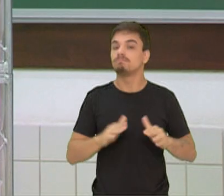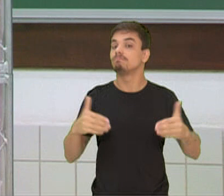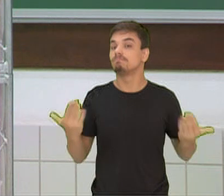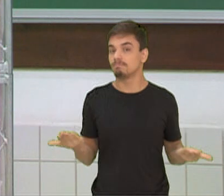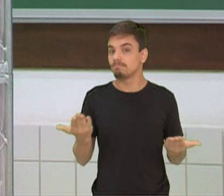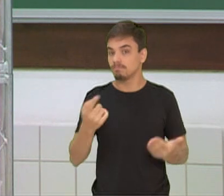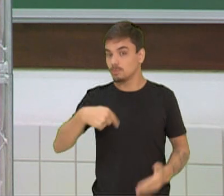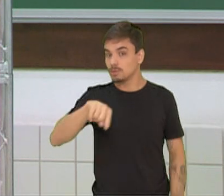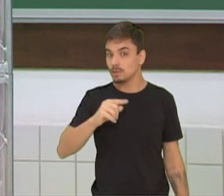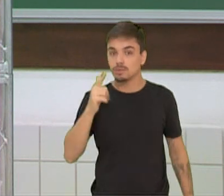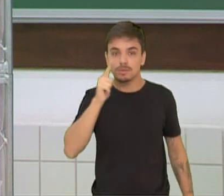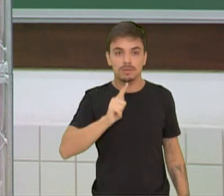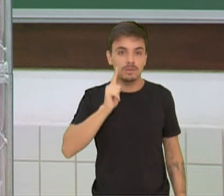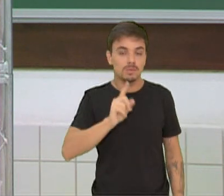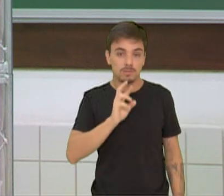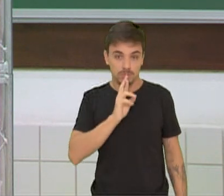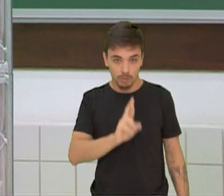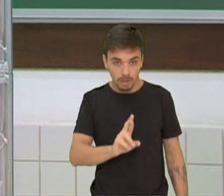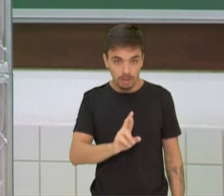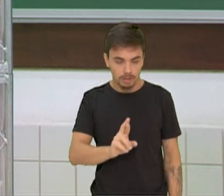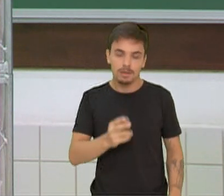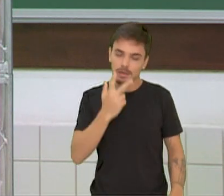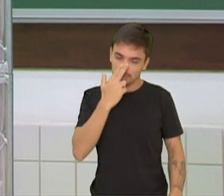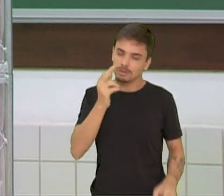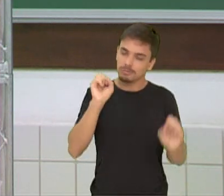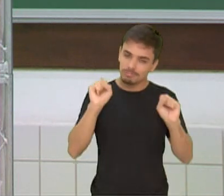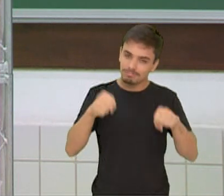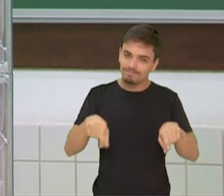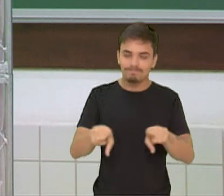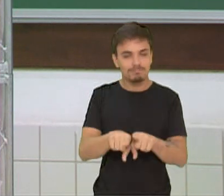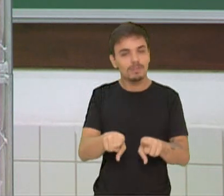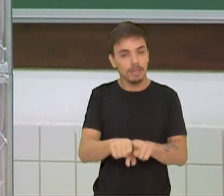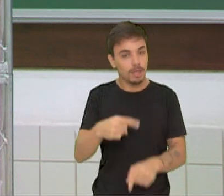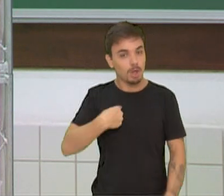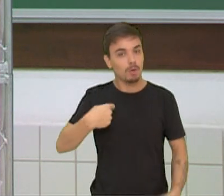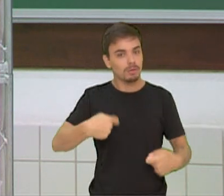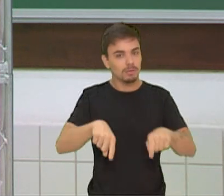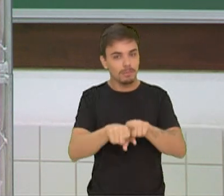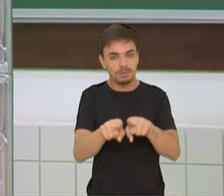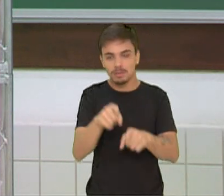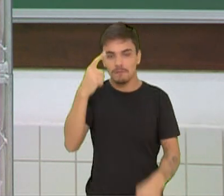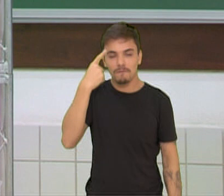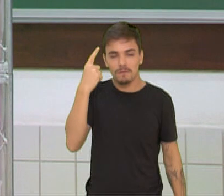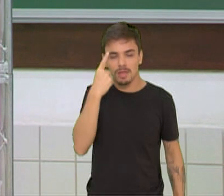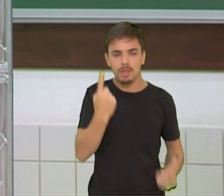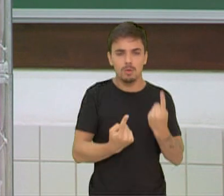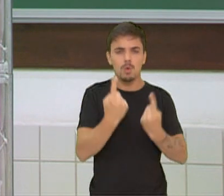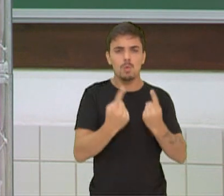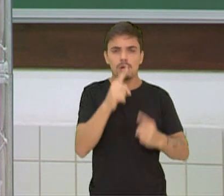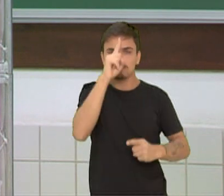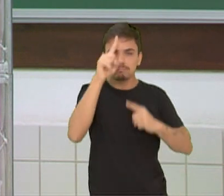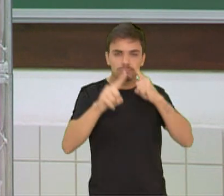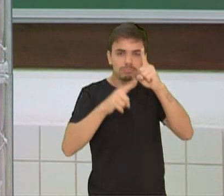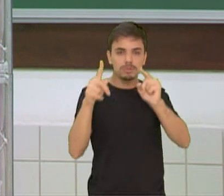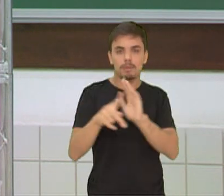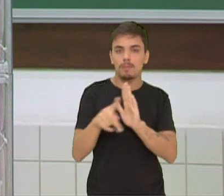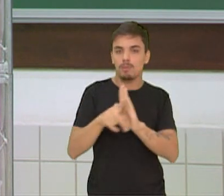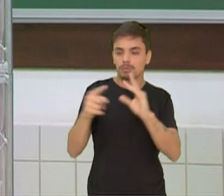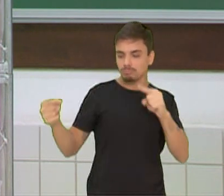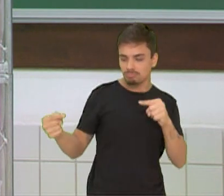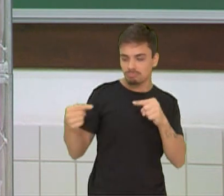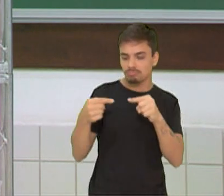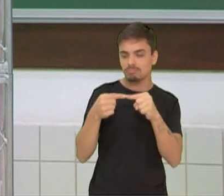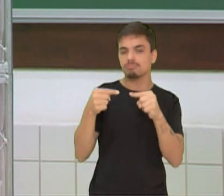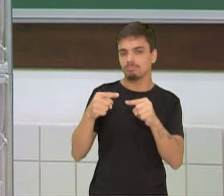Daí, pessoal, conseguiram lá? Claro que sim, né? É claro que eu preciso verificar qual é a ideia que aquela